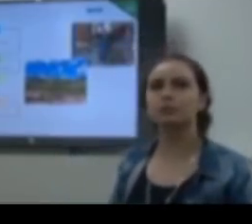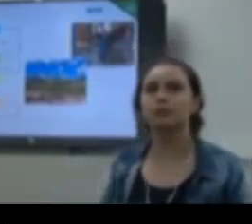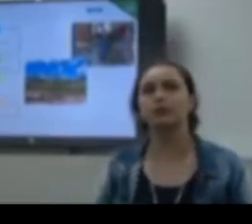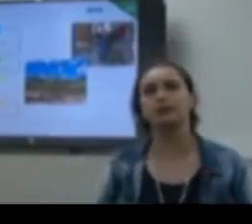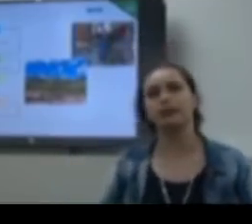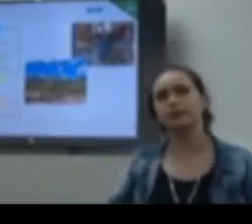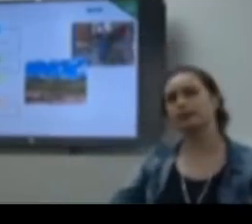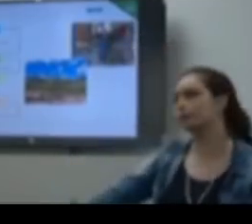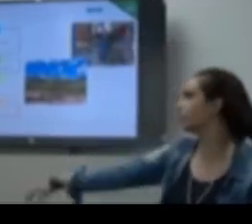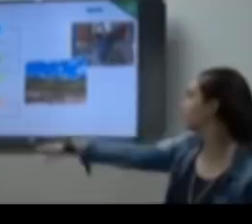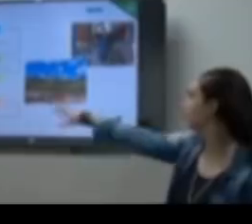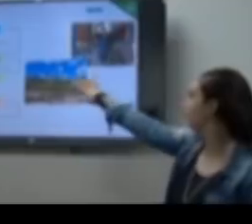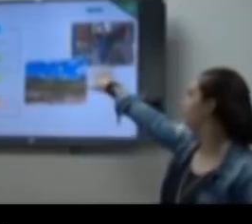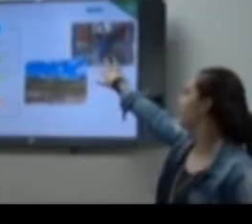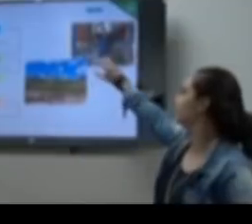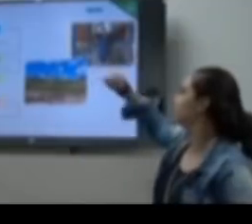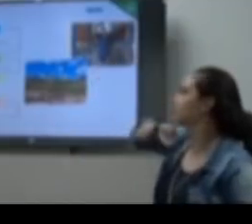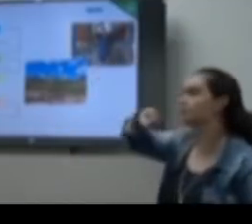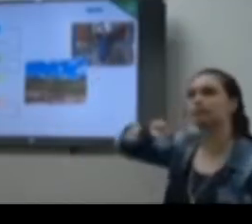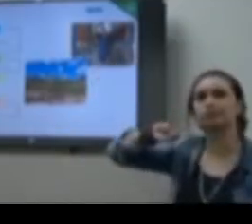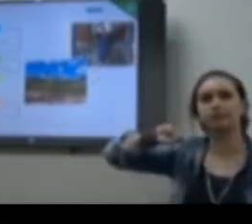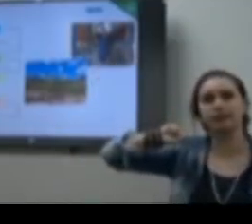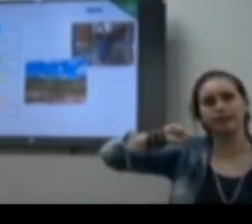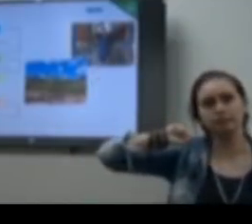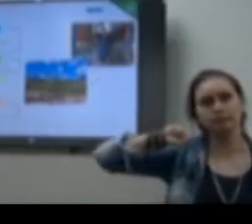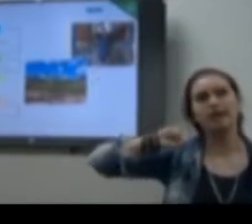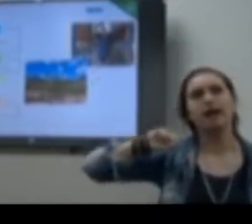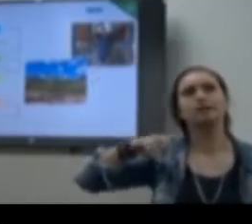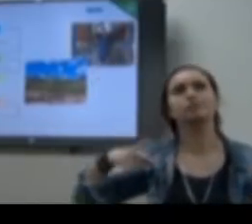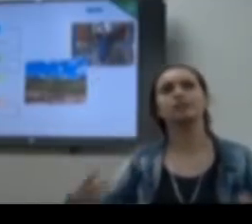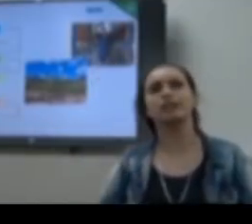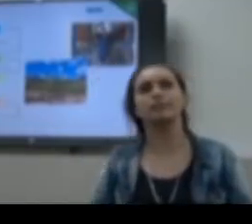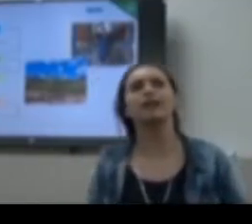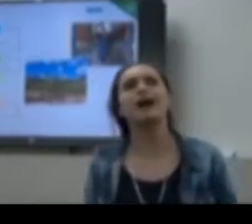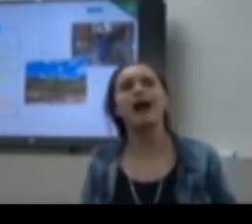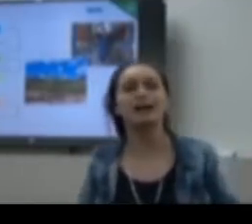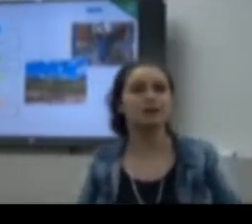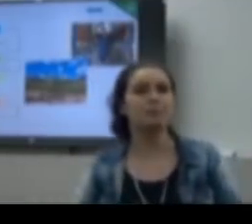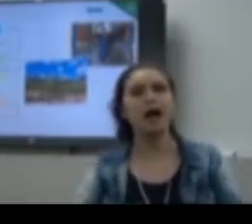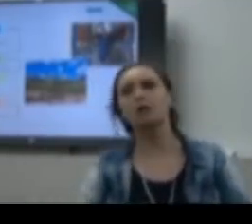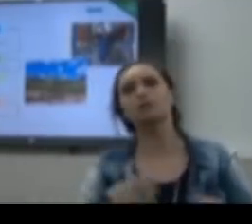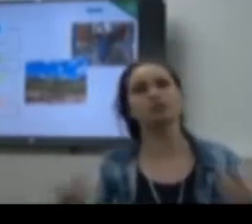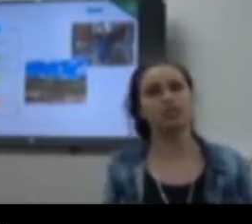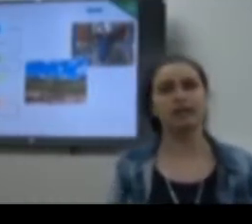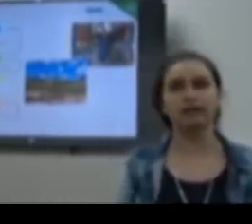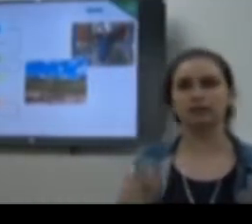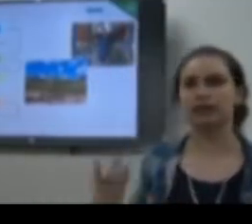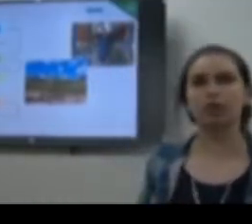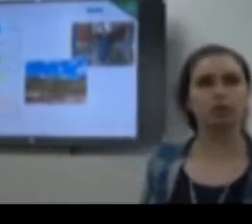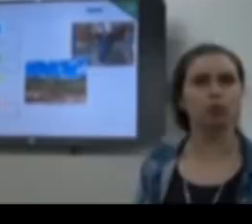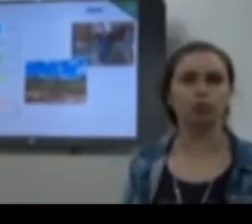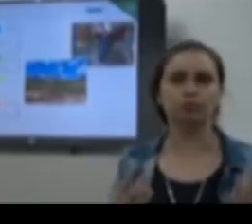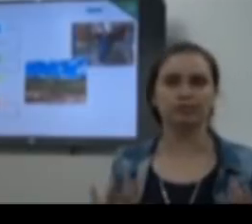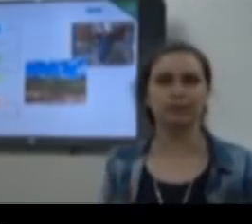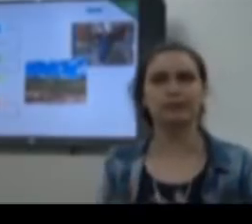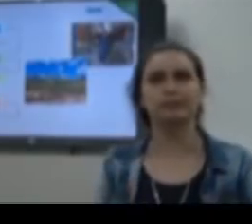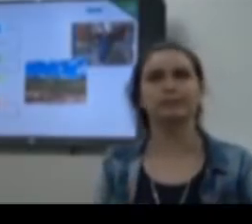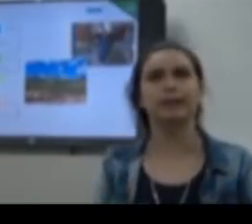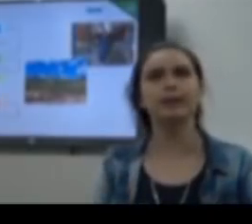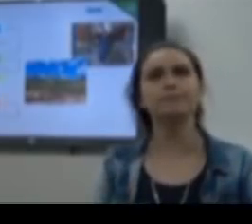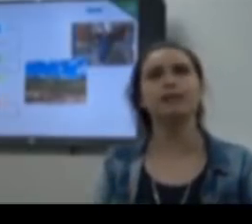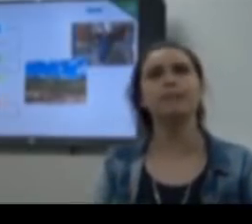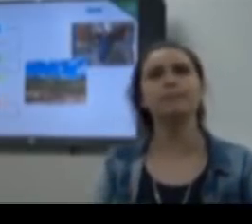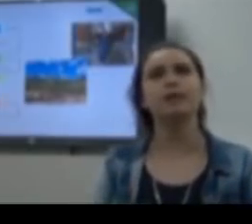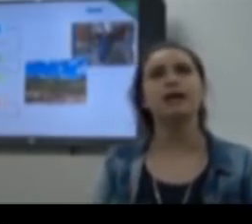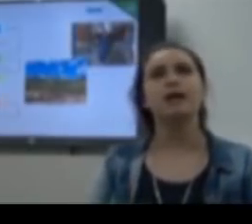alguns exemplos, né? Por exemplo, aqui está o veado catingueiro. A gente tem ali preá, gambá, cutia, tatu, outros animais